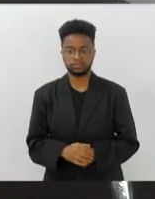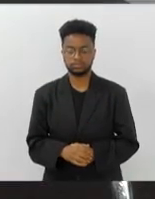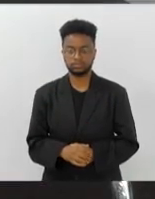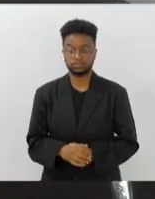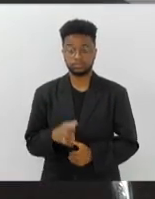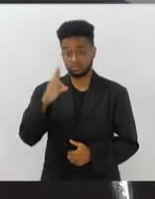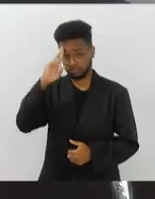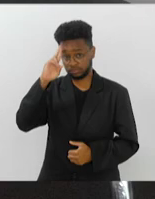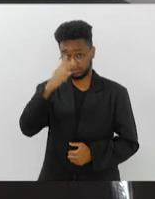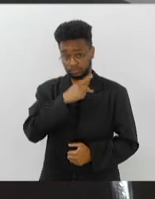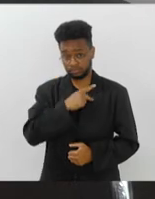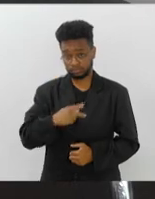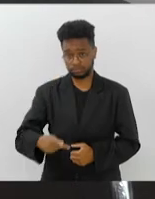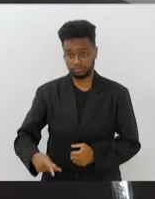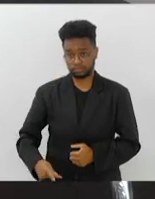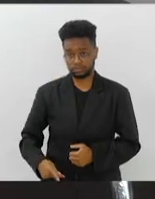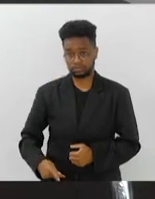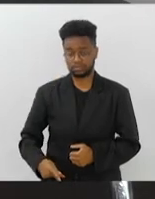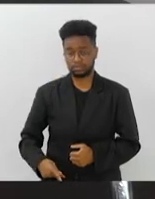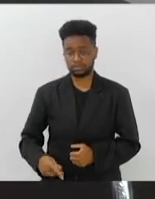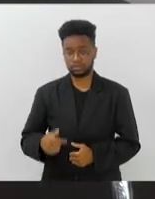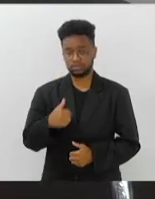Senhor presidente, um pouco na linha